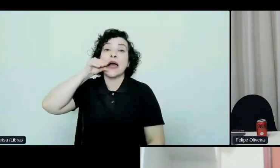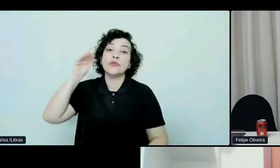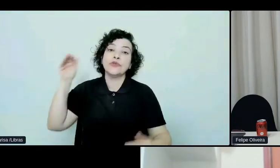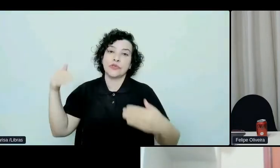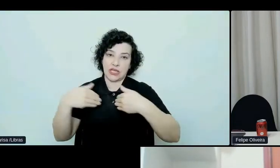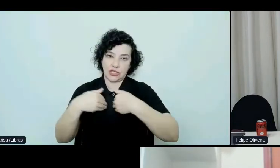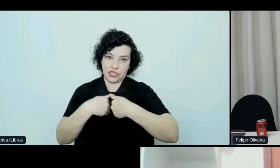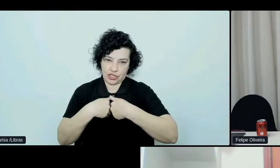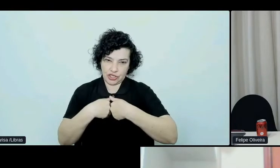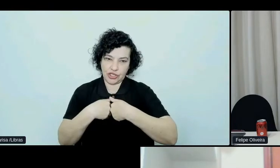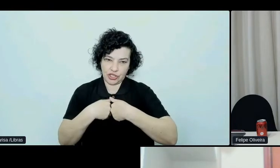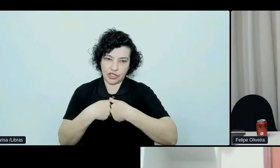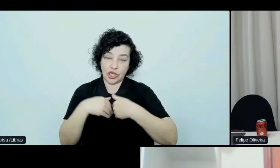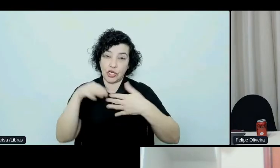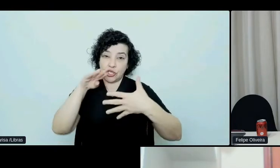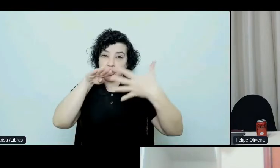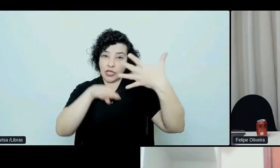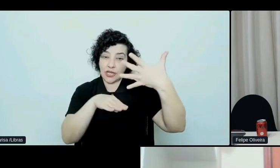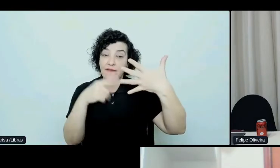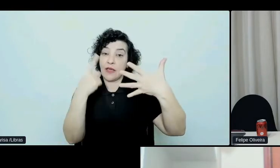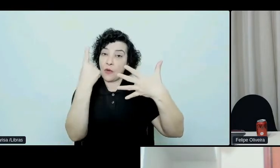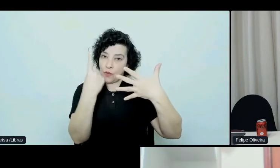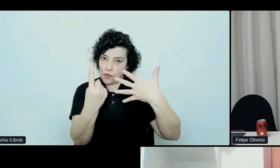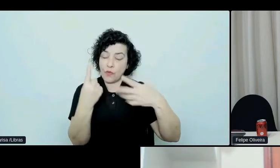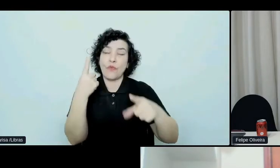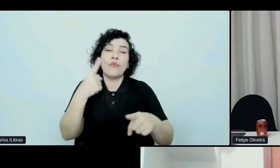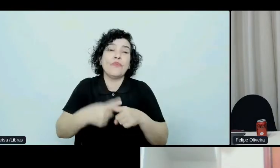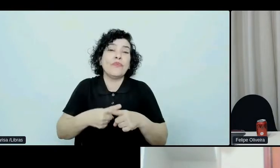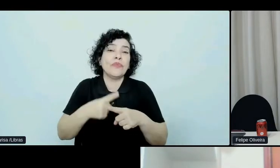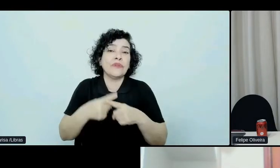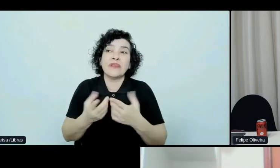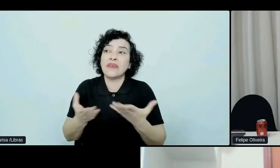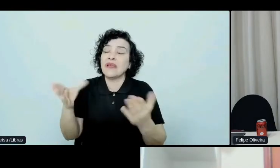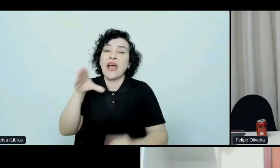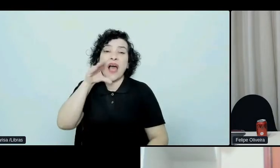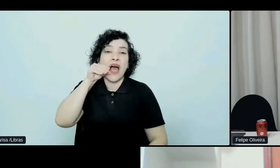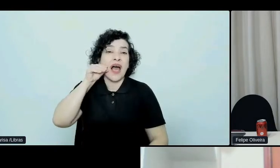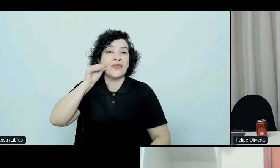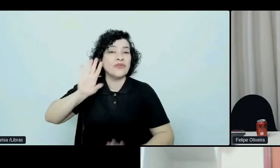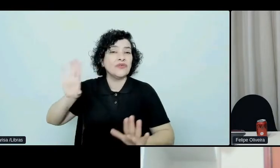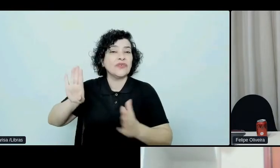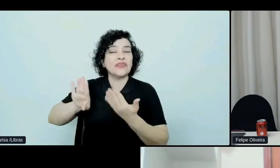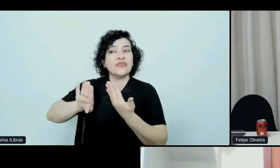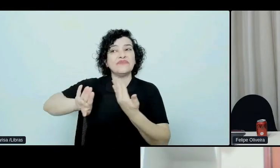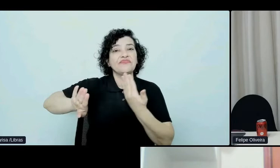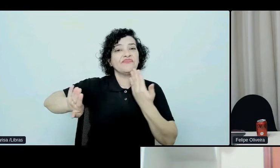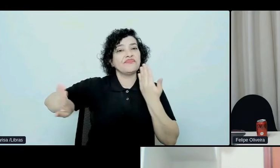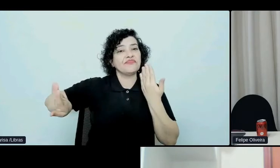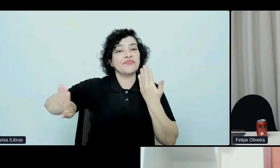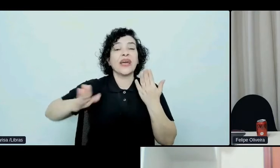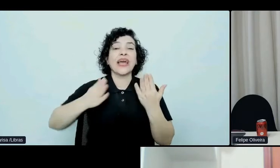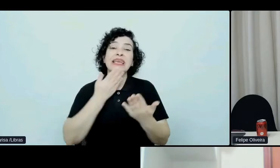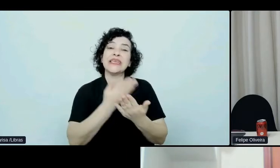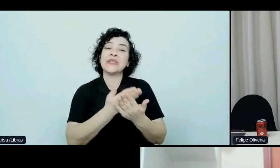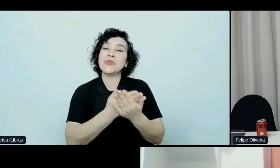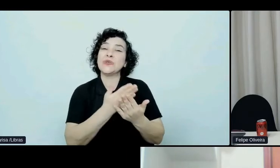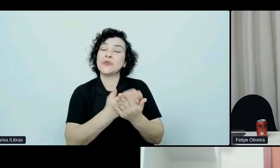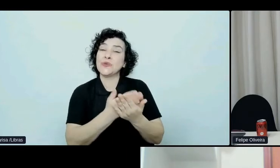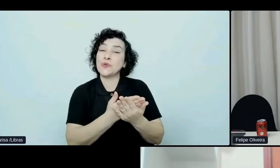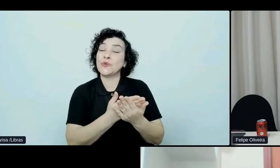estou fazendo a minha pós em terapia cognitivo-comportamental, por quê? Eu pretendo me especializar, sim, no atendimento